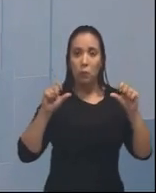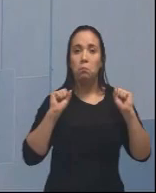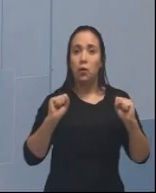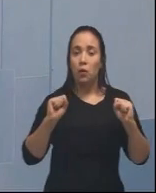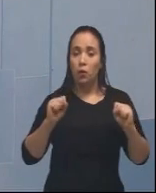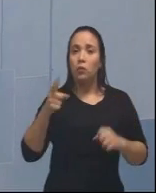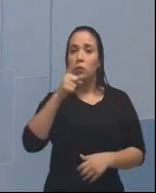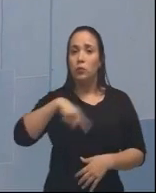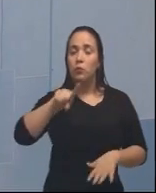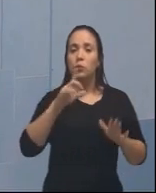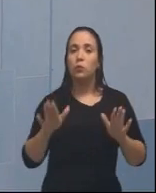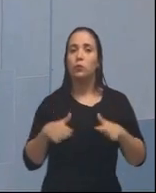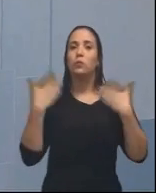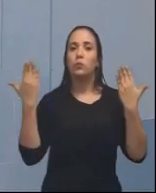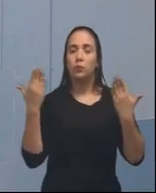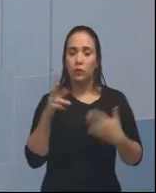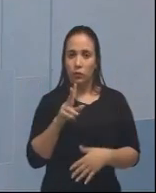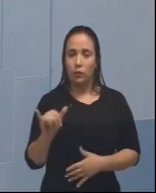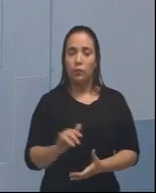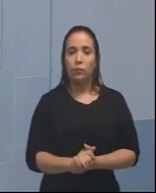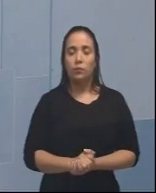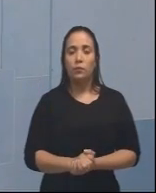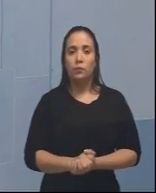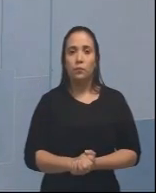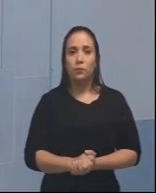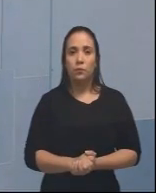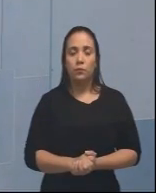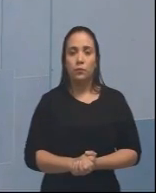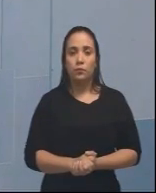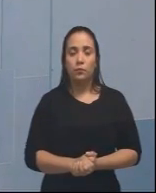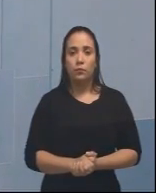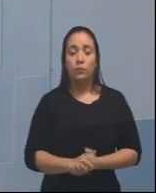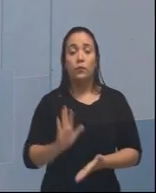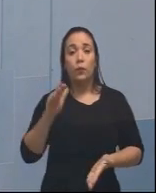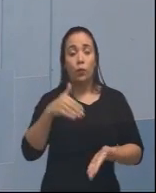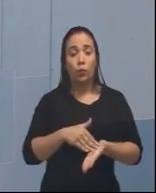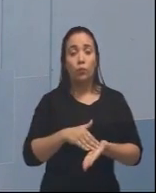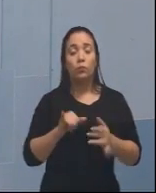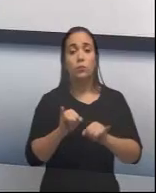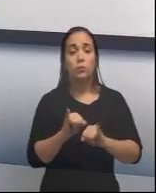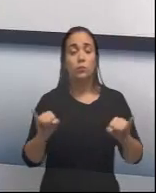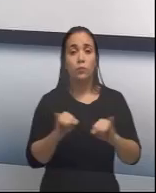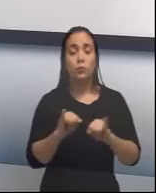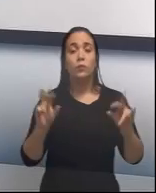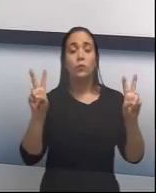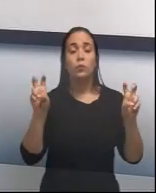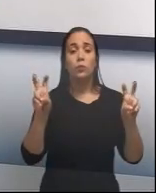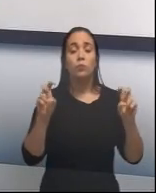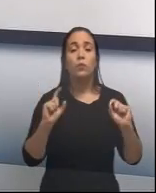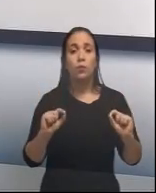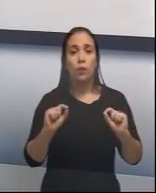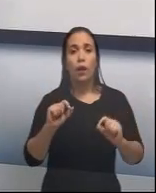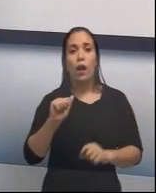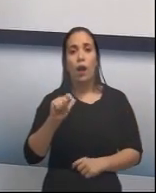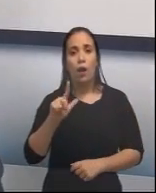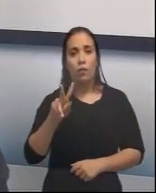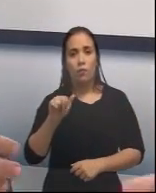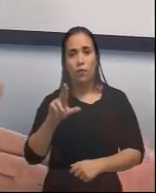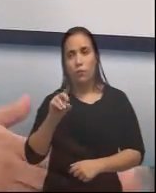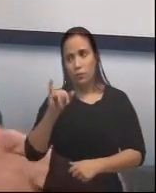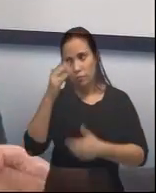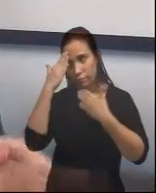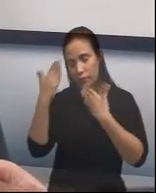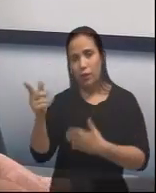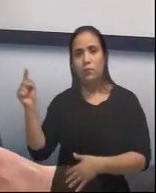surpresa que não passou pelos radares dos grandes analistas políticos. A gente não tinha falado, a gente falou agora um potencial que é Álvaro Dias. Luiz, obrigado,